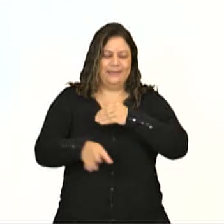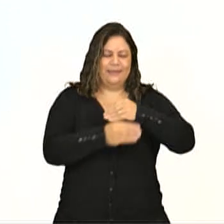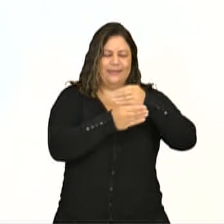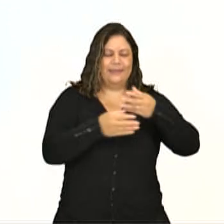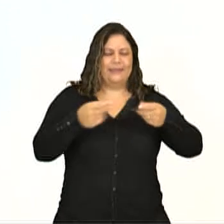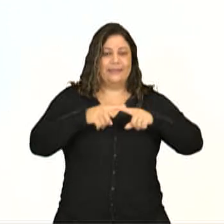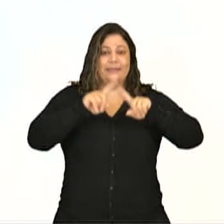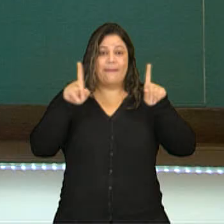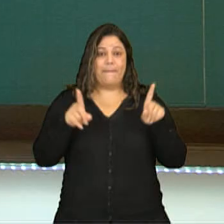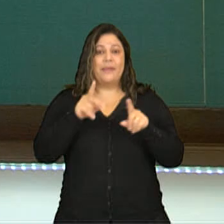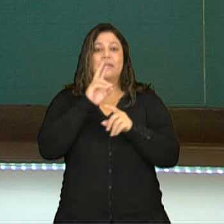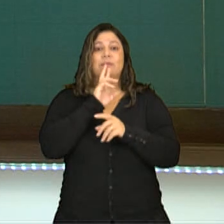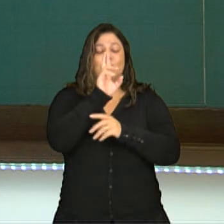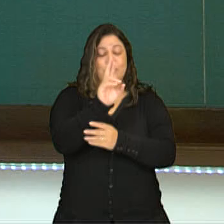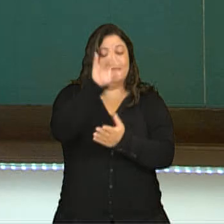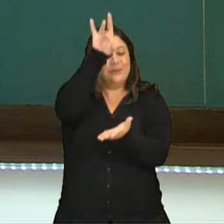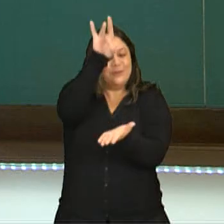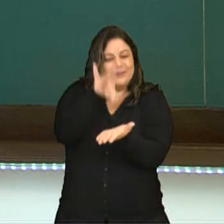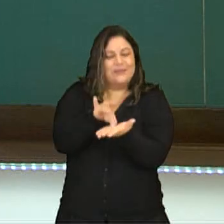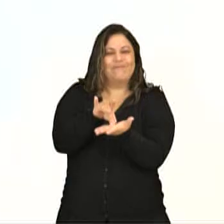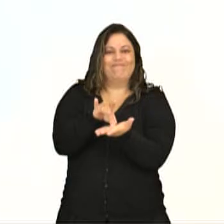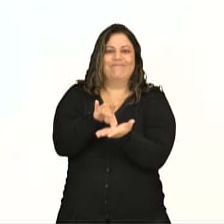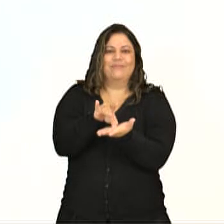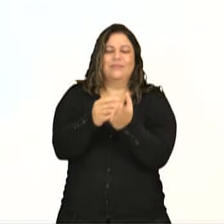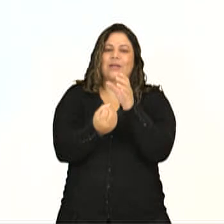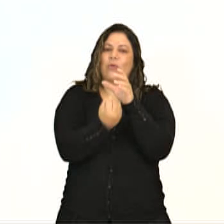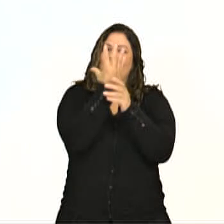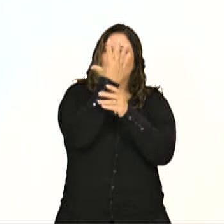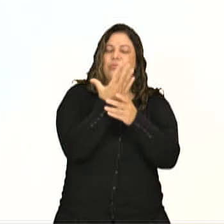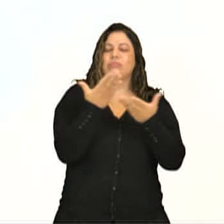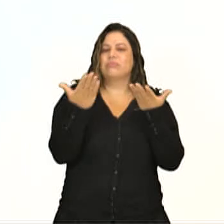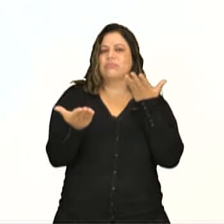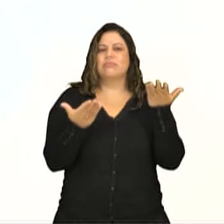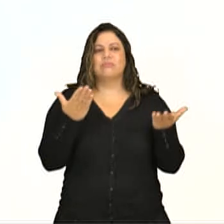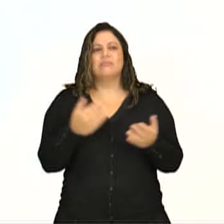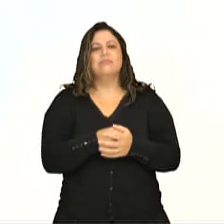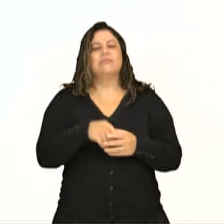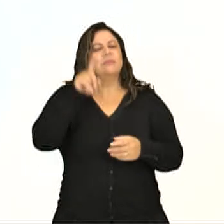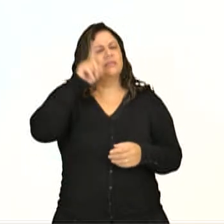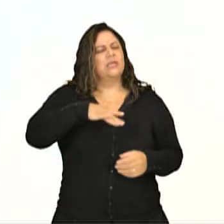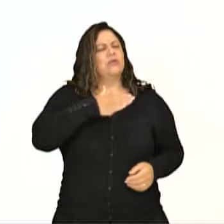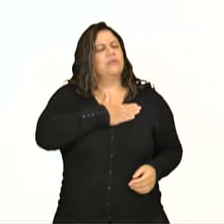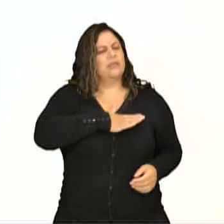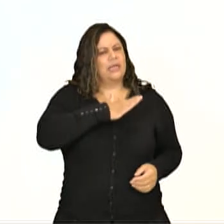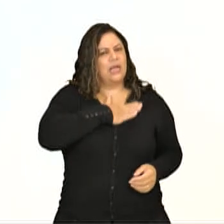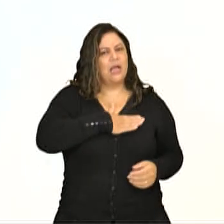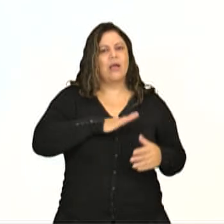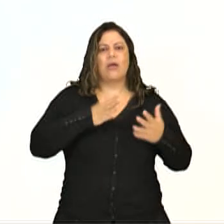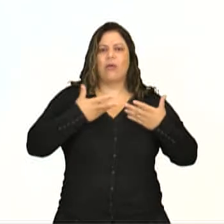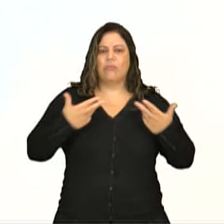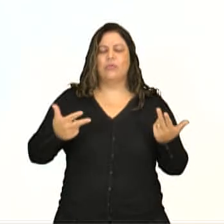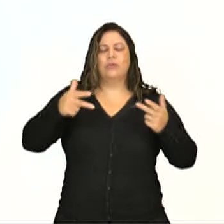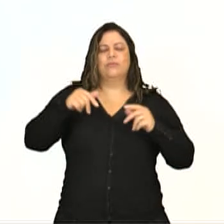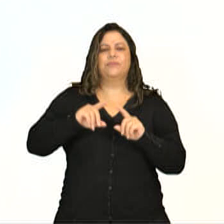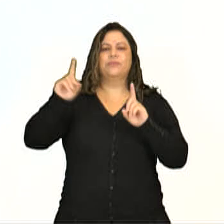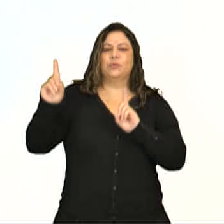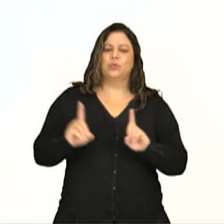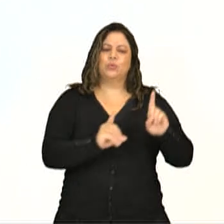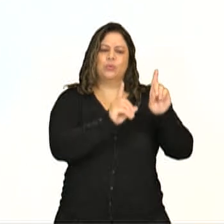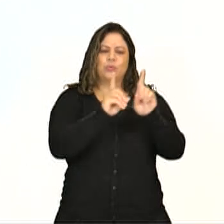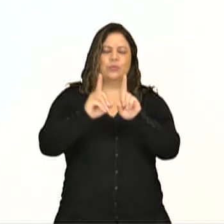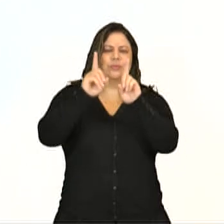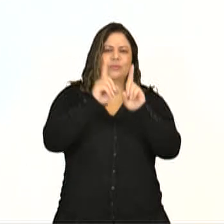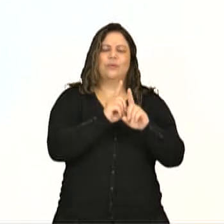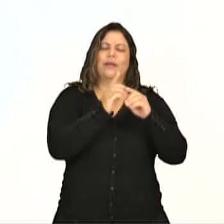Uma sugestão de resposta para vocês, então. Originalmente é um estilo muito calmo e tranquilo, no qual os dançarinos estão em